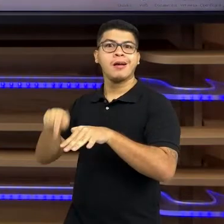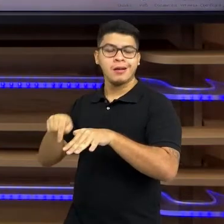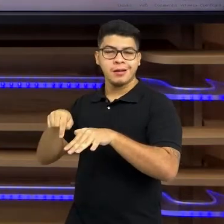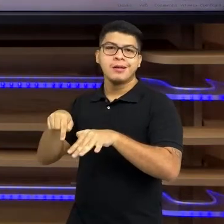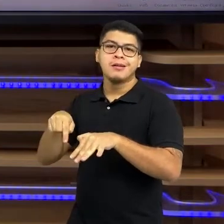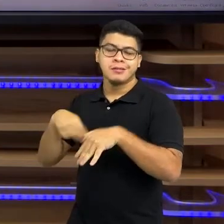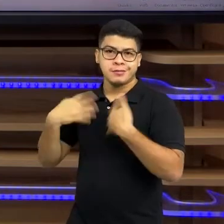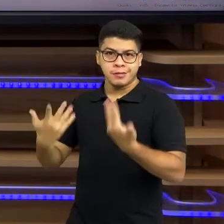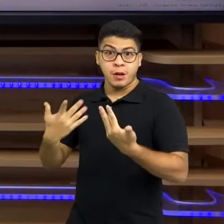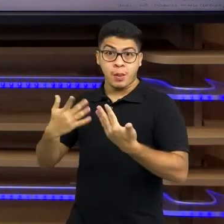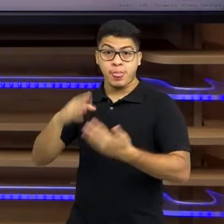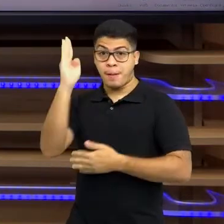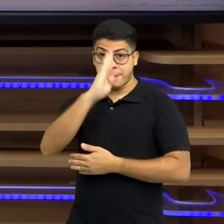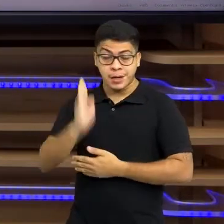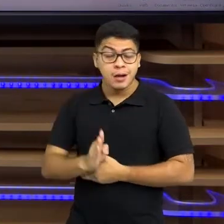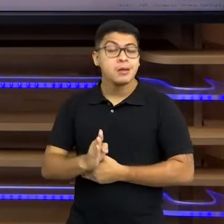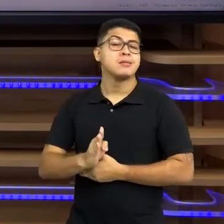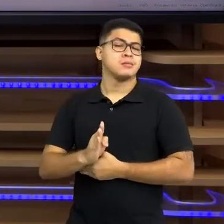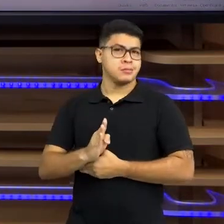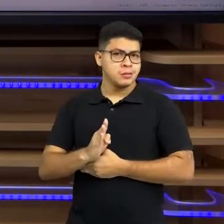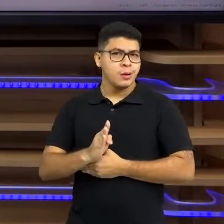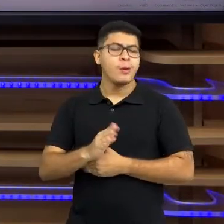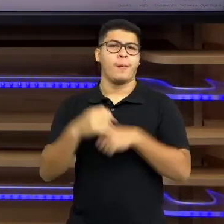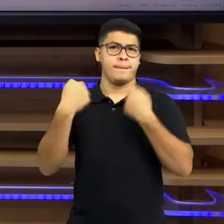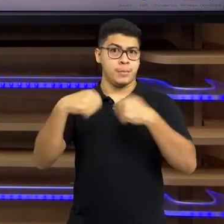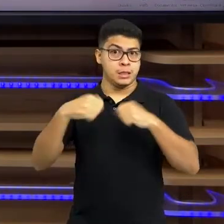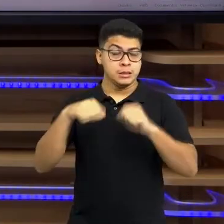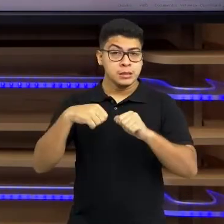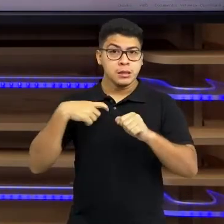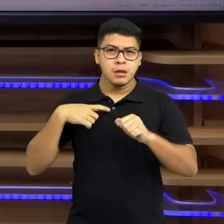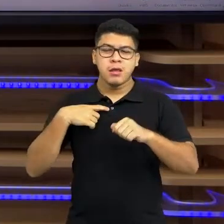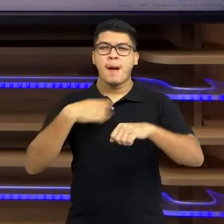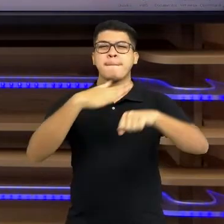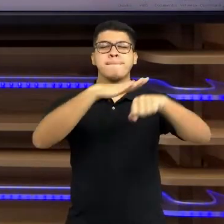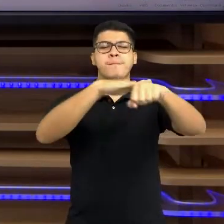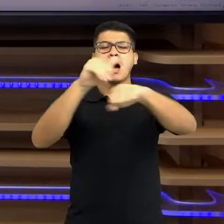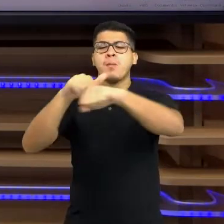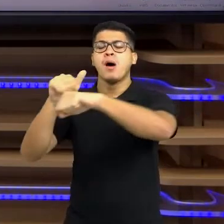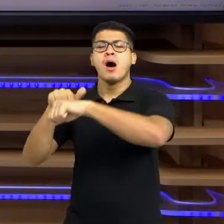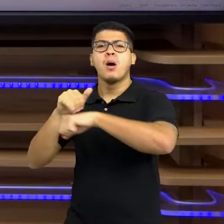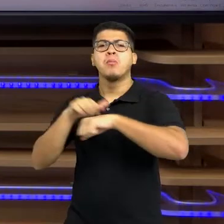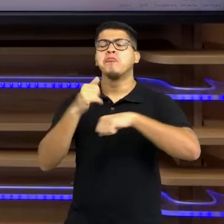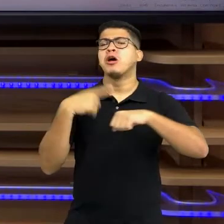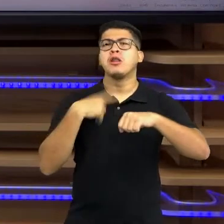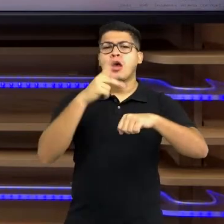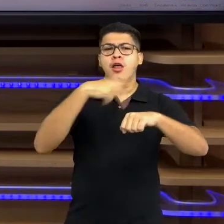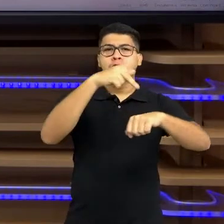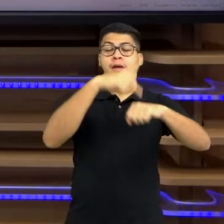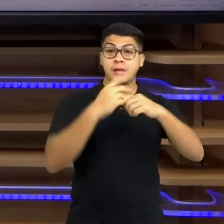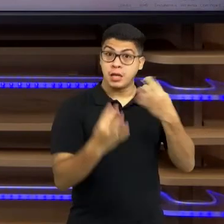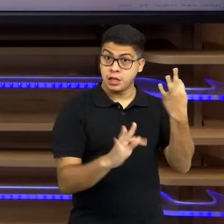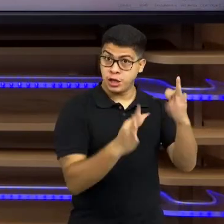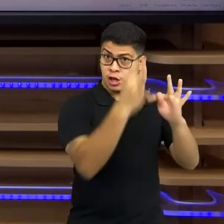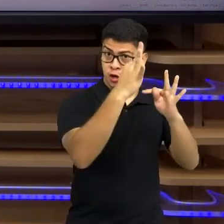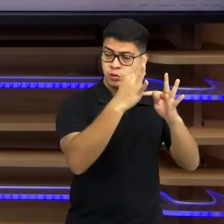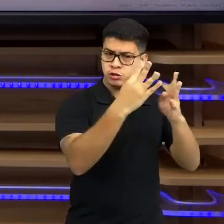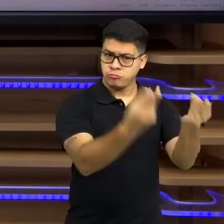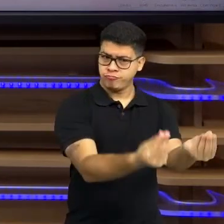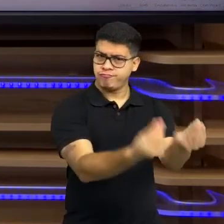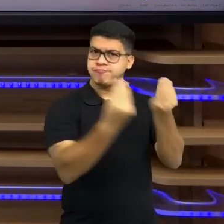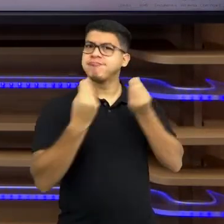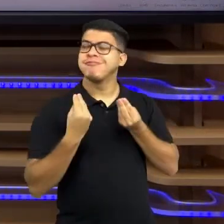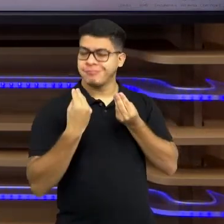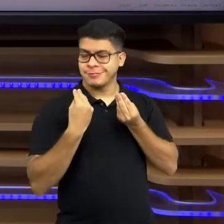né? O Brasil, por exemplo, tem que importar tecnologia de outros países que foram criadas em outros países para